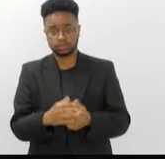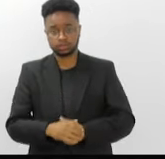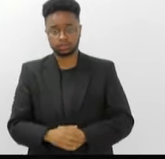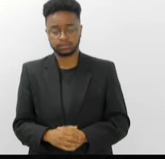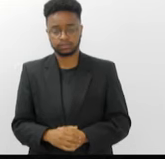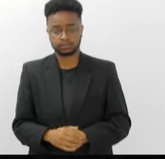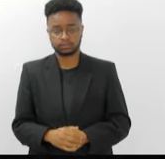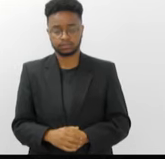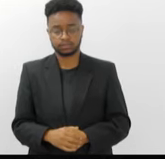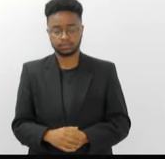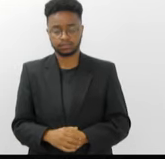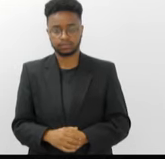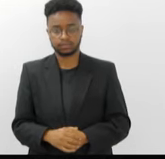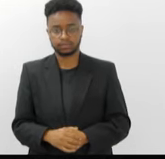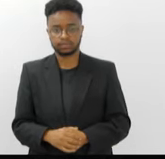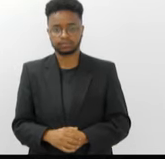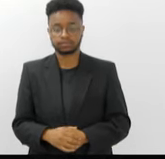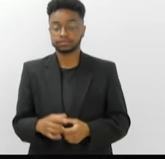O partido